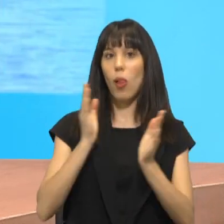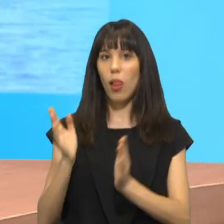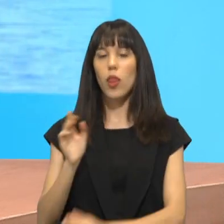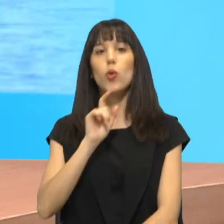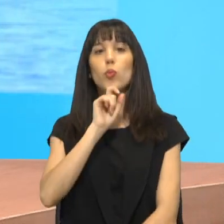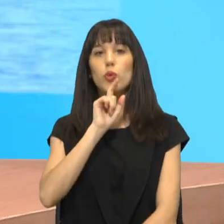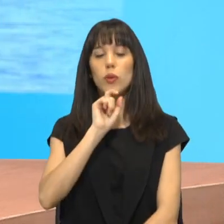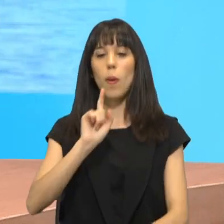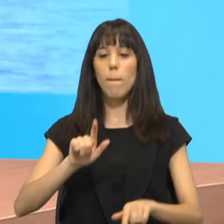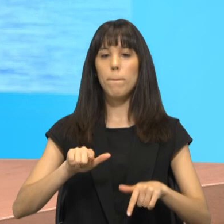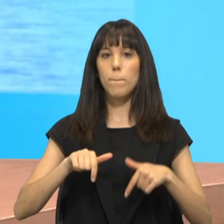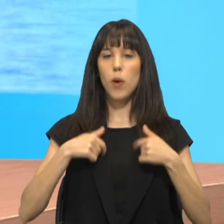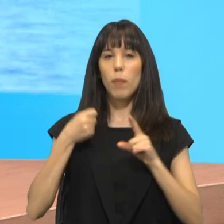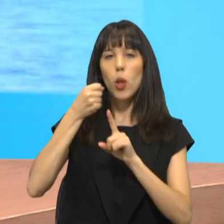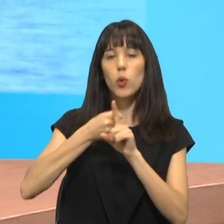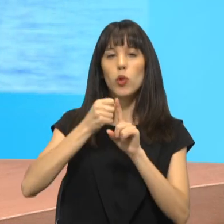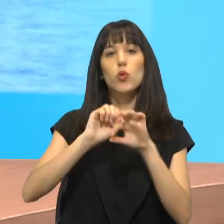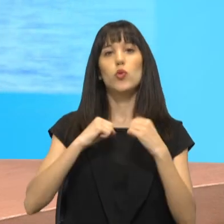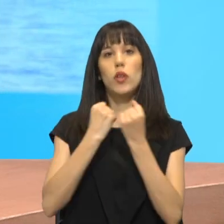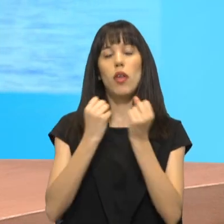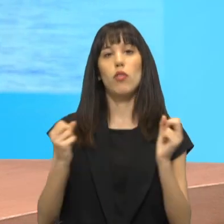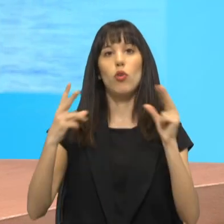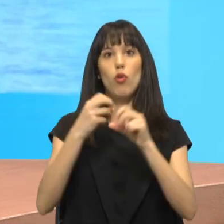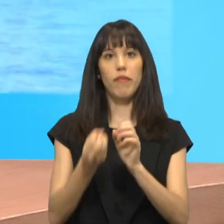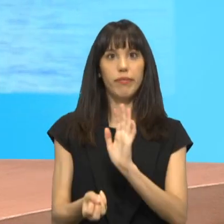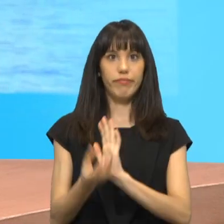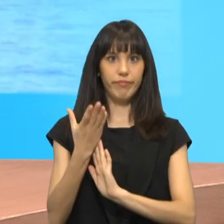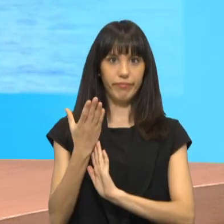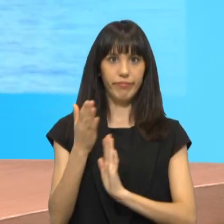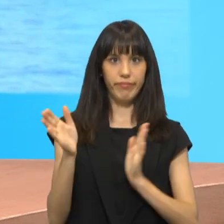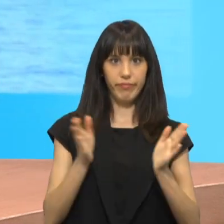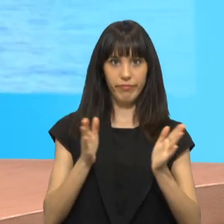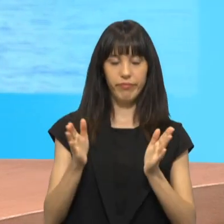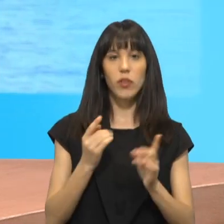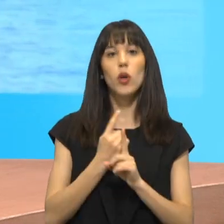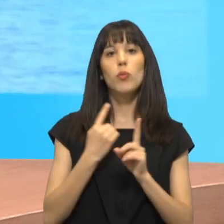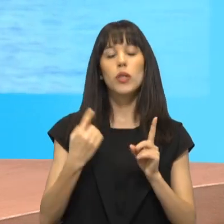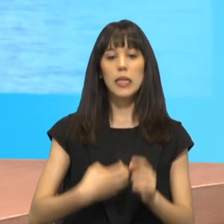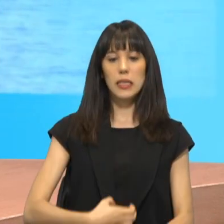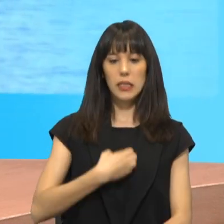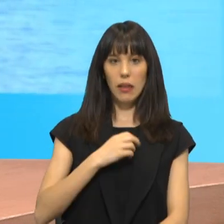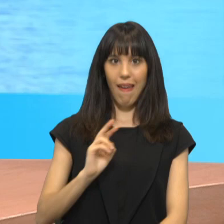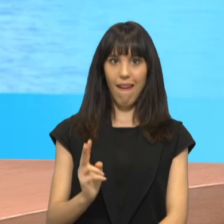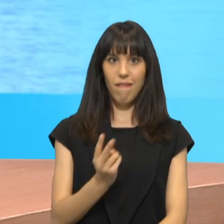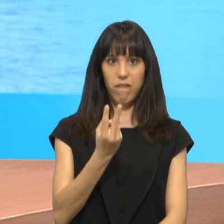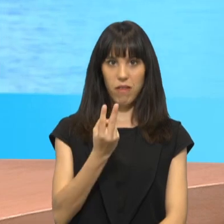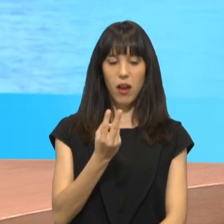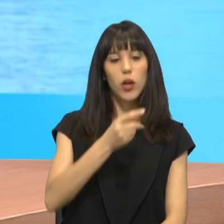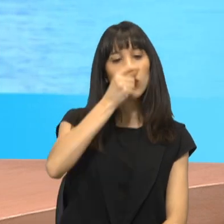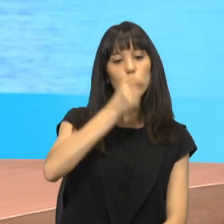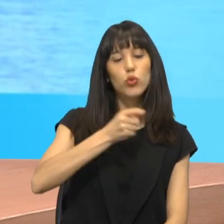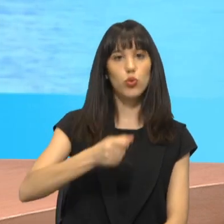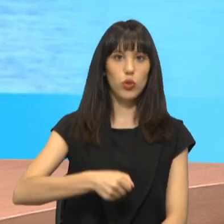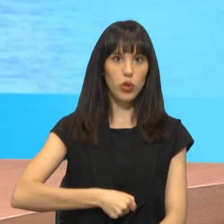de realização de uma sociedade nova por outro. Eu creio que se há dois sentimentos que, para os católicos